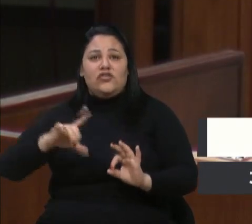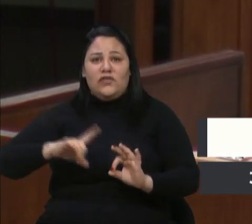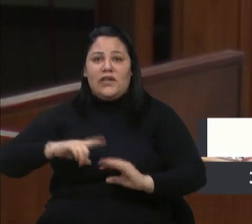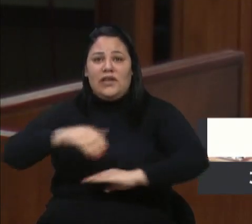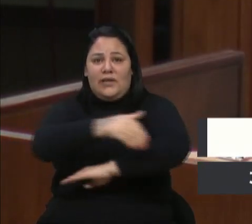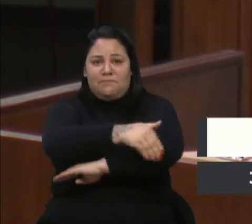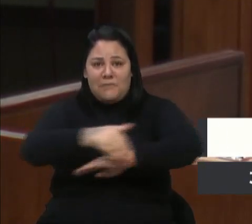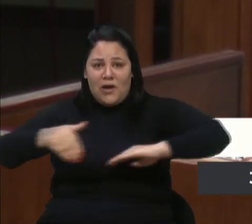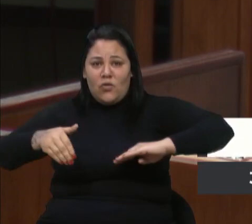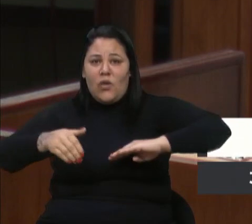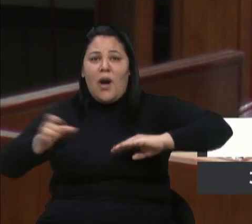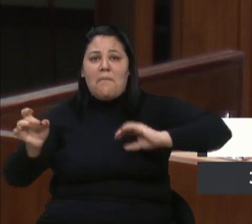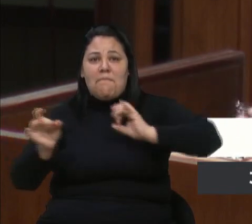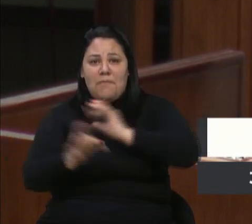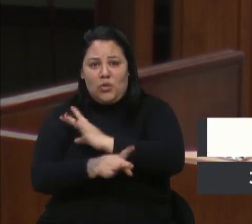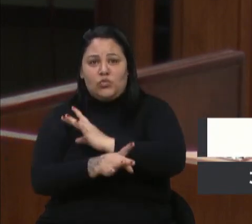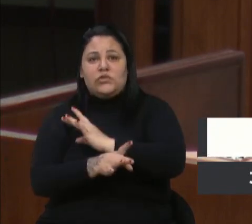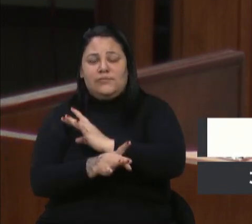Niederauer